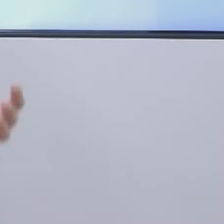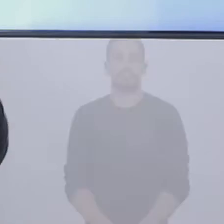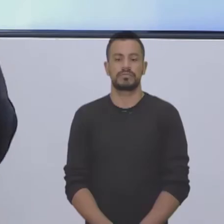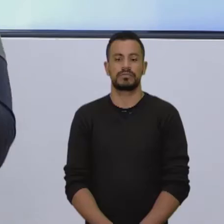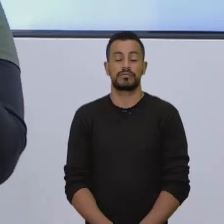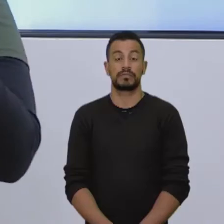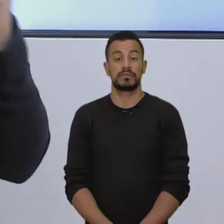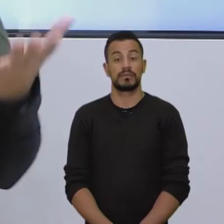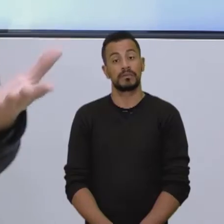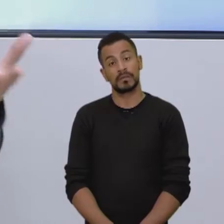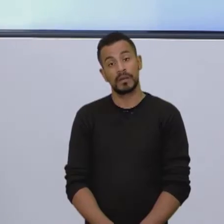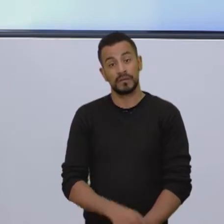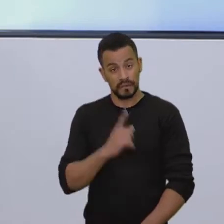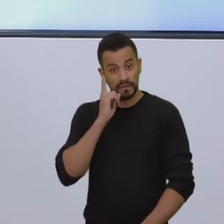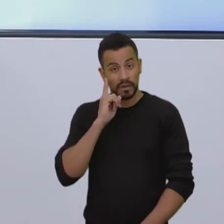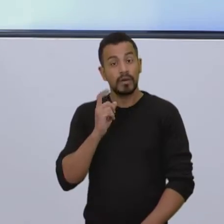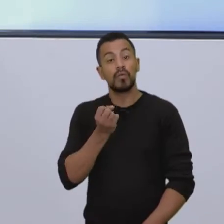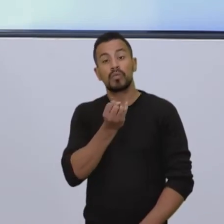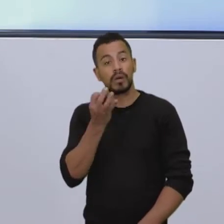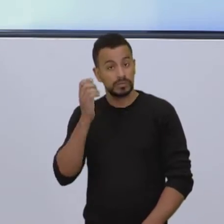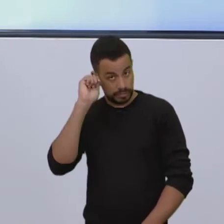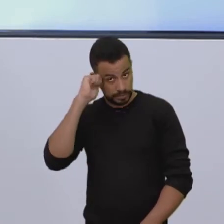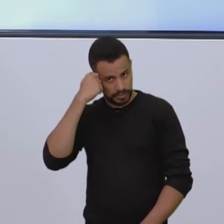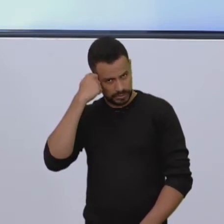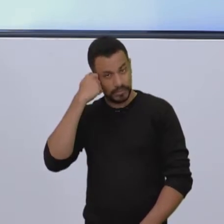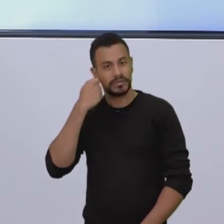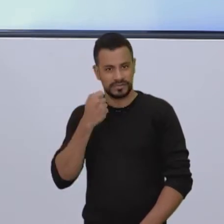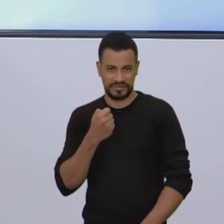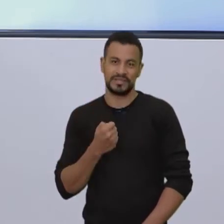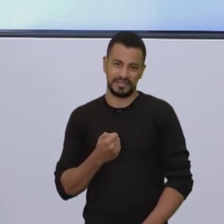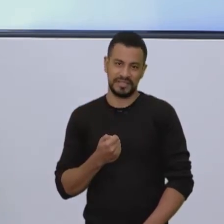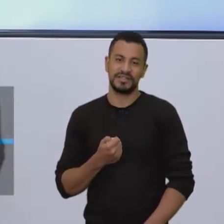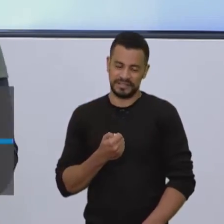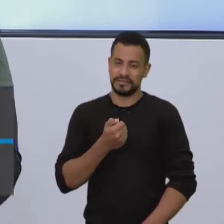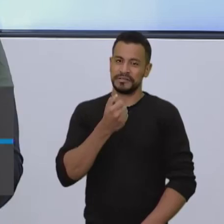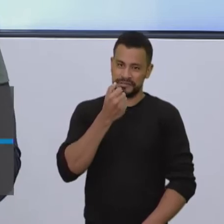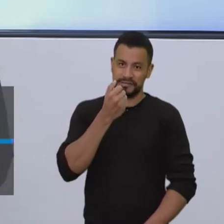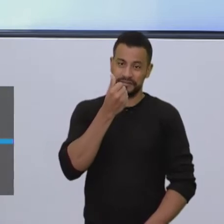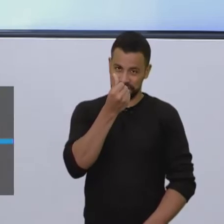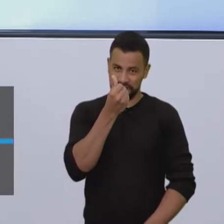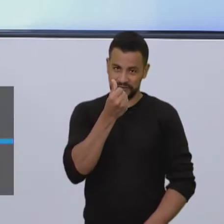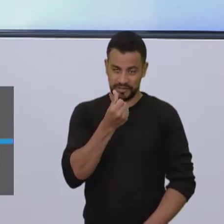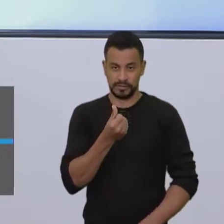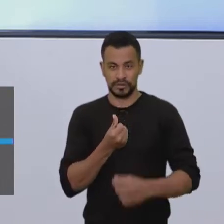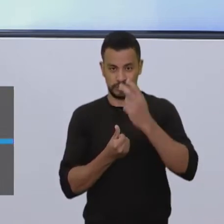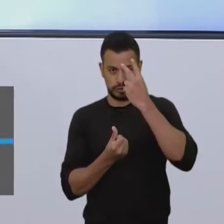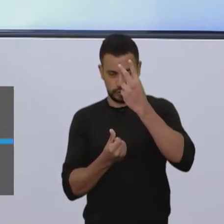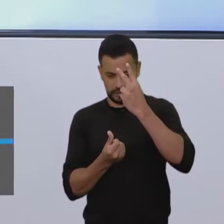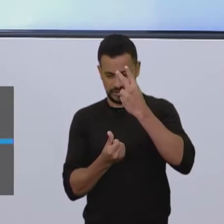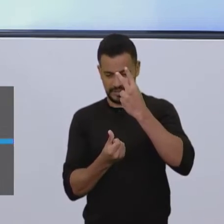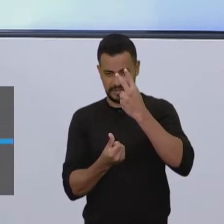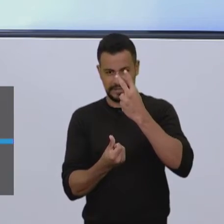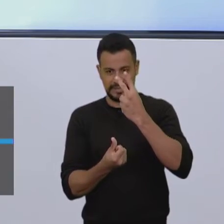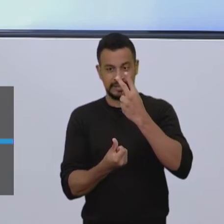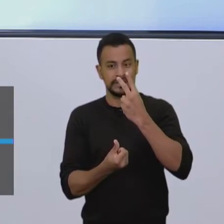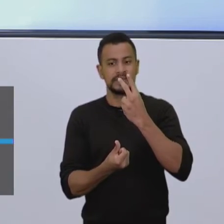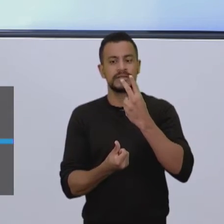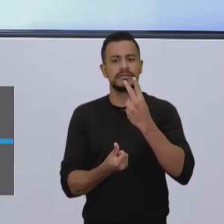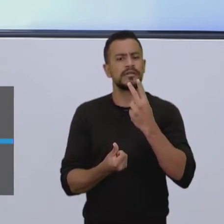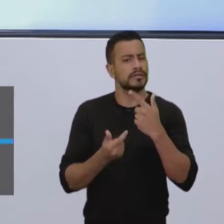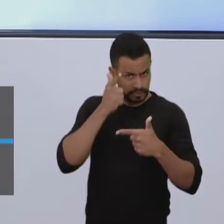E aí, quantos pretos do total? 2 de 6? Foi fácil escolher a alternativa? E aí, você dividiu 2 por